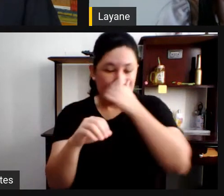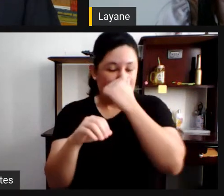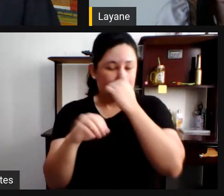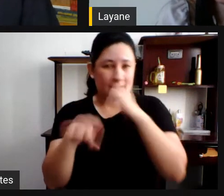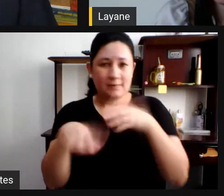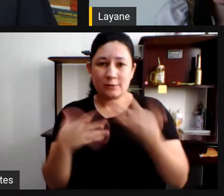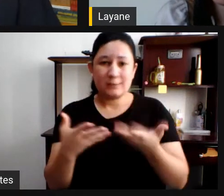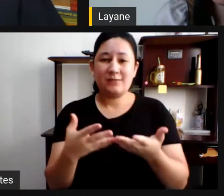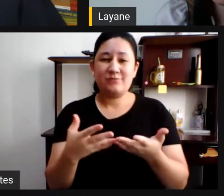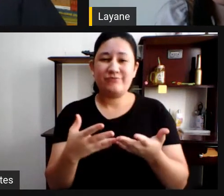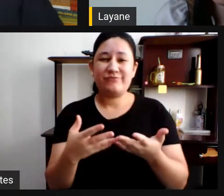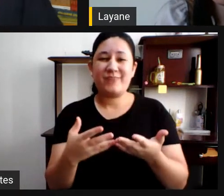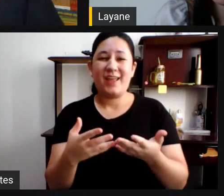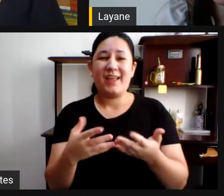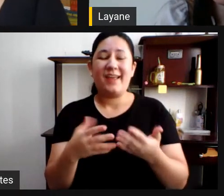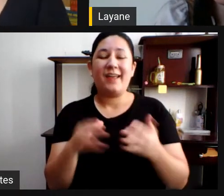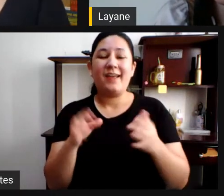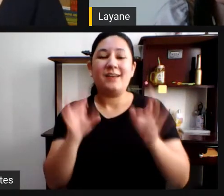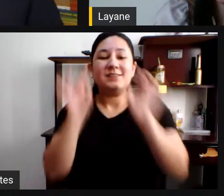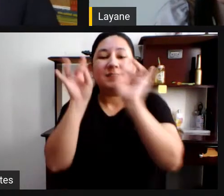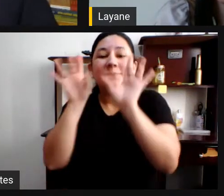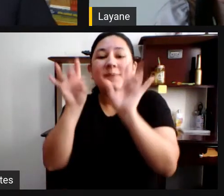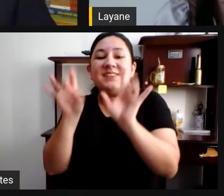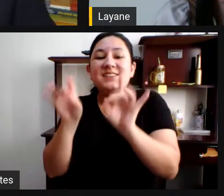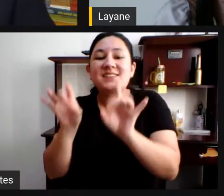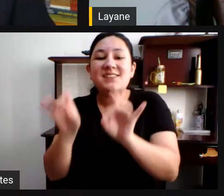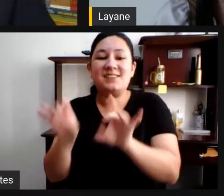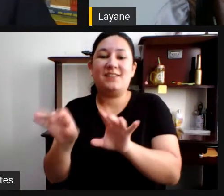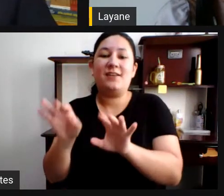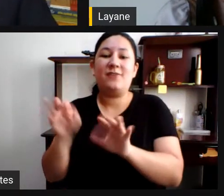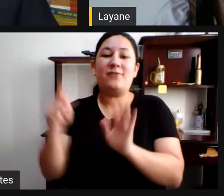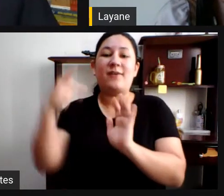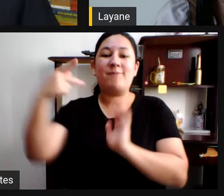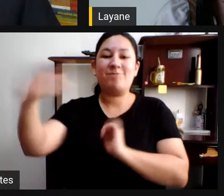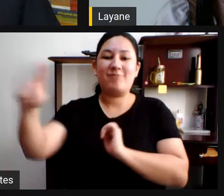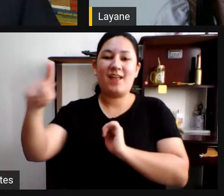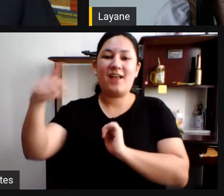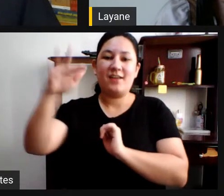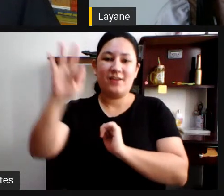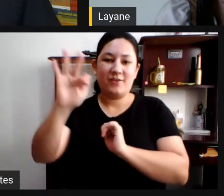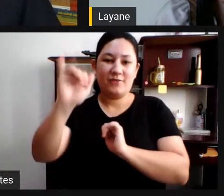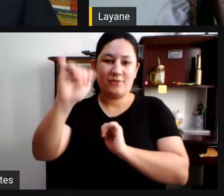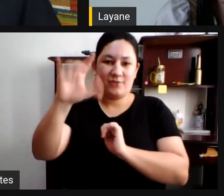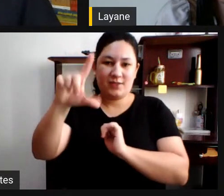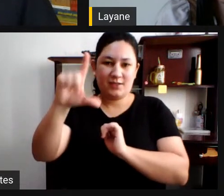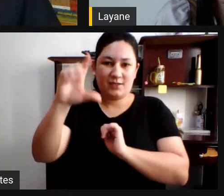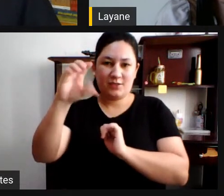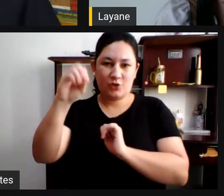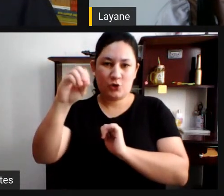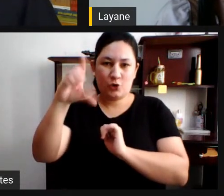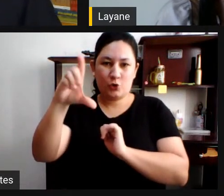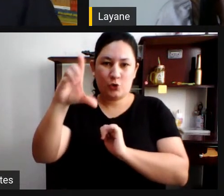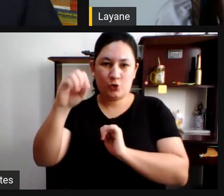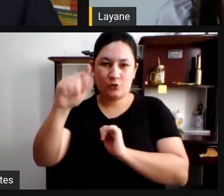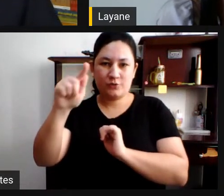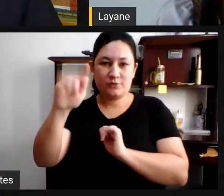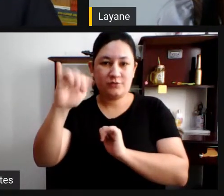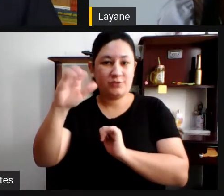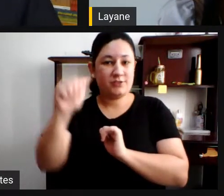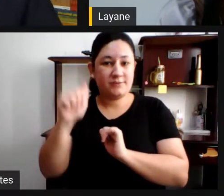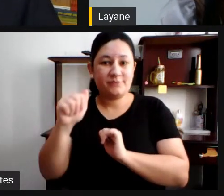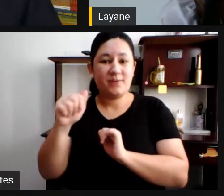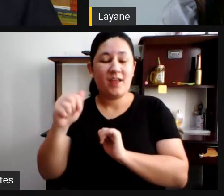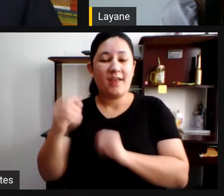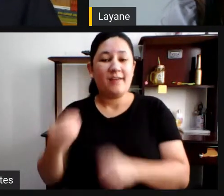área mais específica da filologia e que não está mais presente nos cursos de letras e eu nem